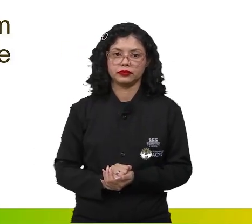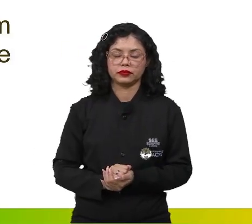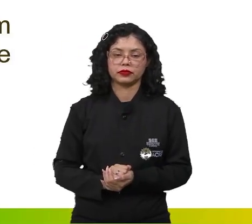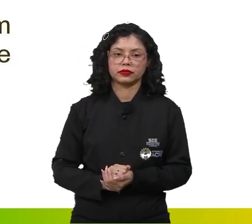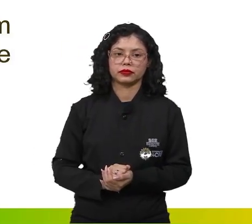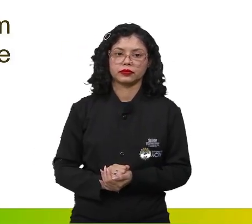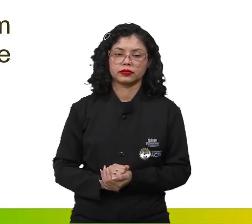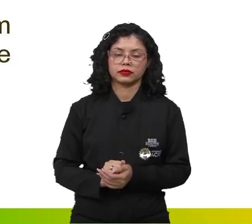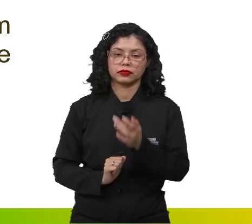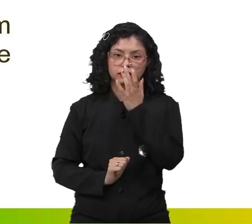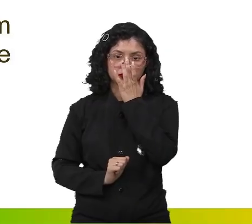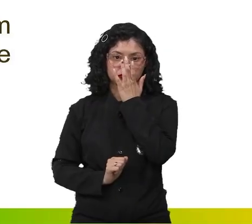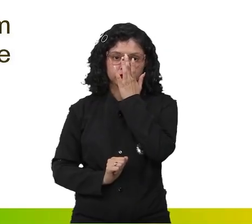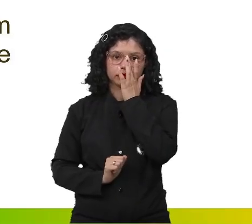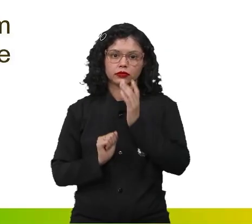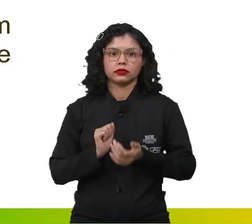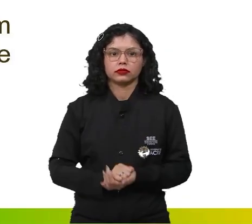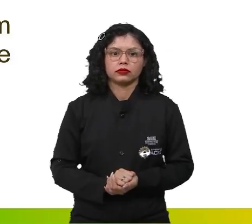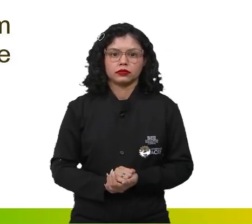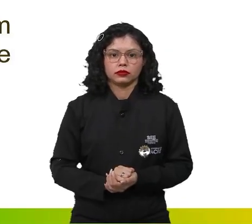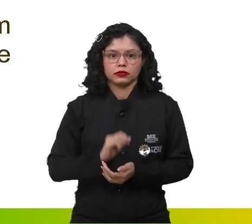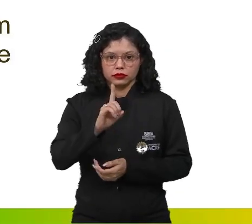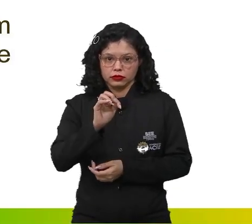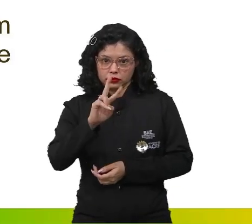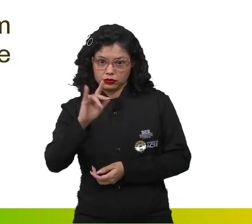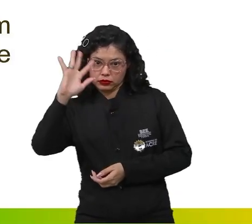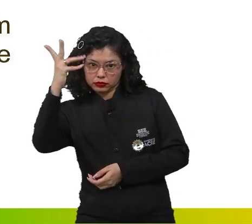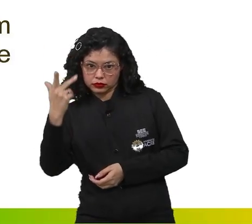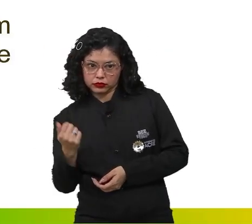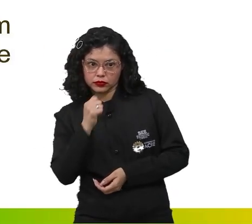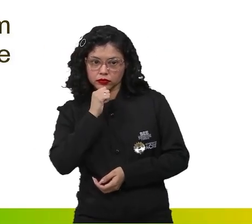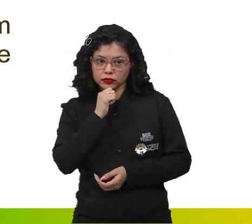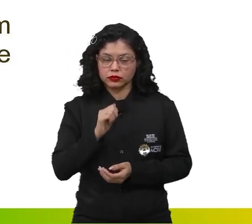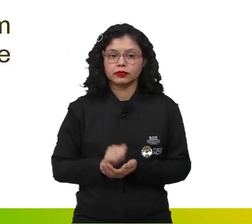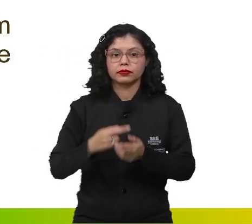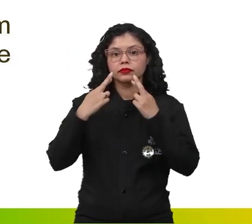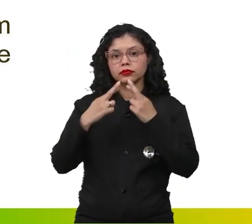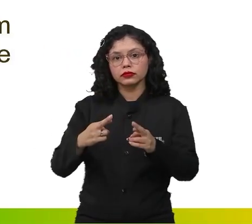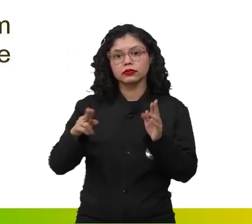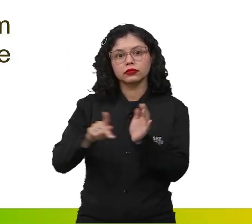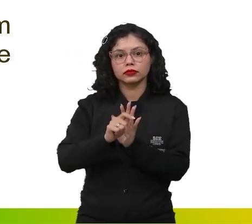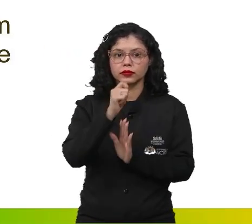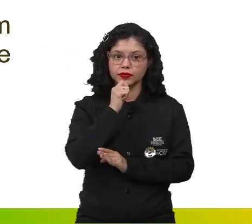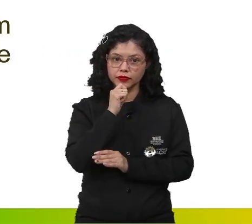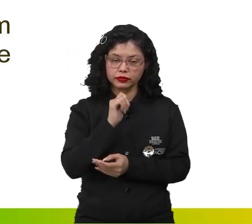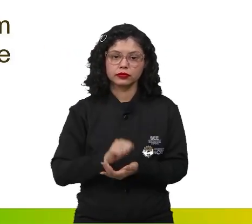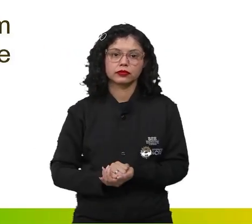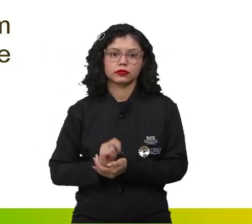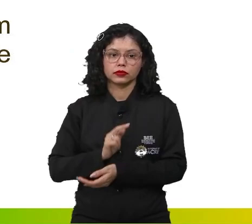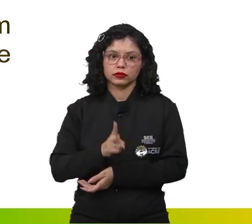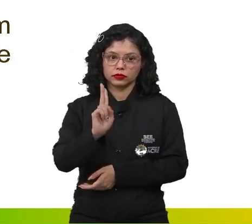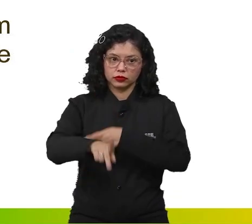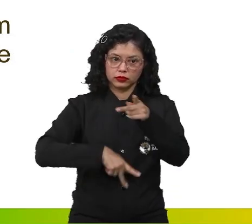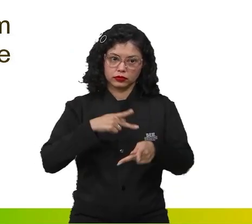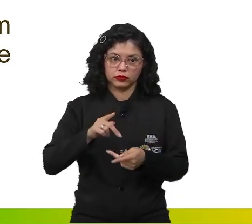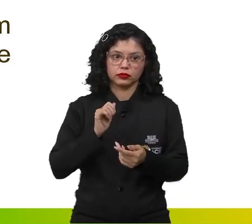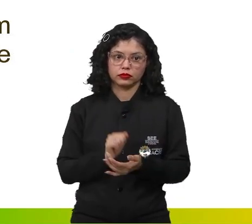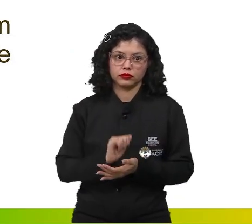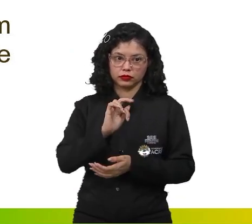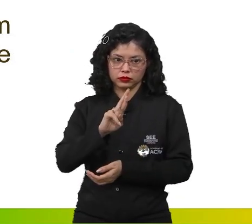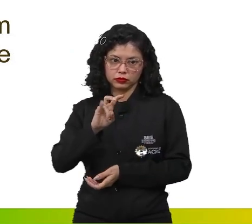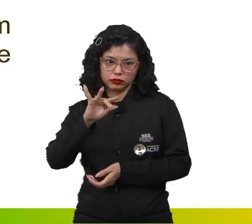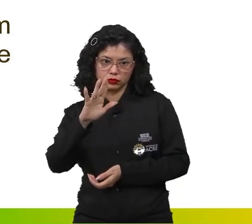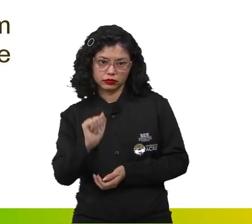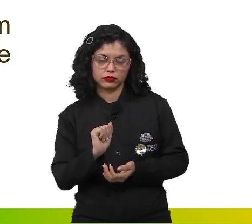aí, a preservação cultural na diáspora africana é um testemunho da resiliência e da capacidade de um povo